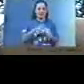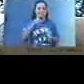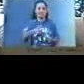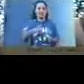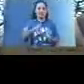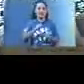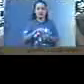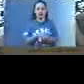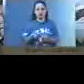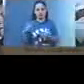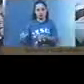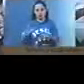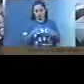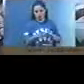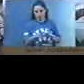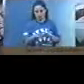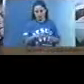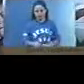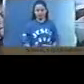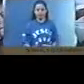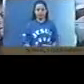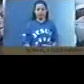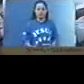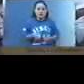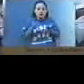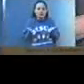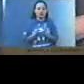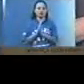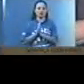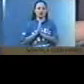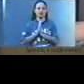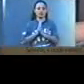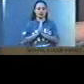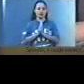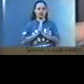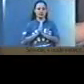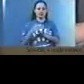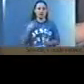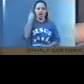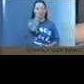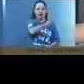menina maravilhosa do Evangelho? Quais as quatro primeiras palavras da Ave Maria?